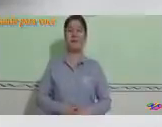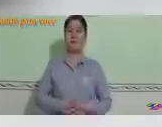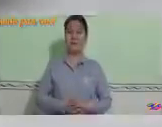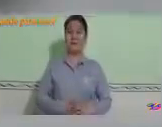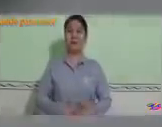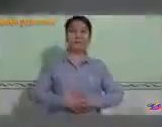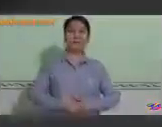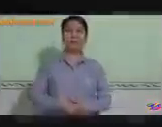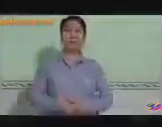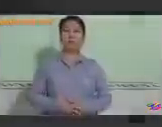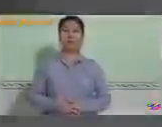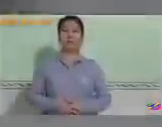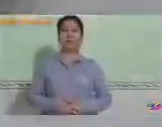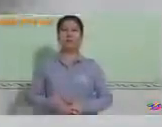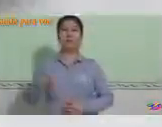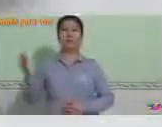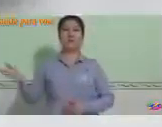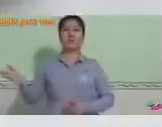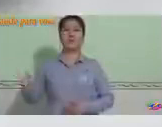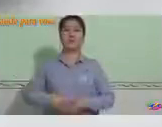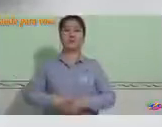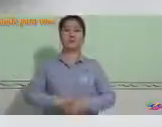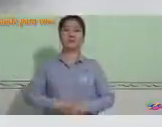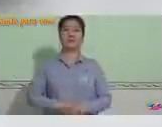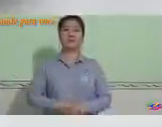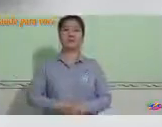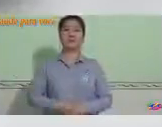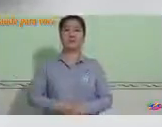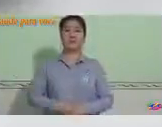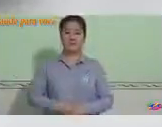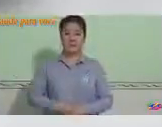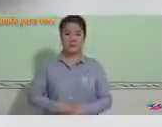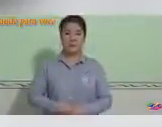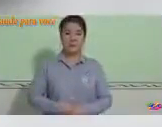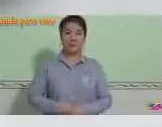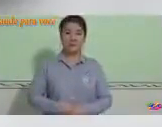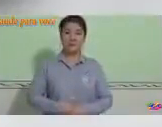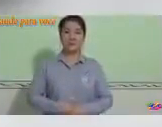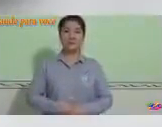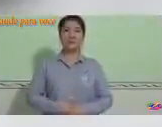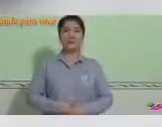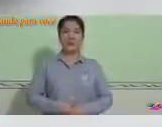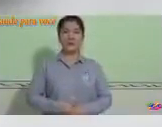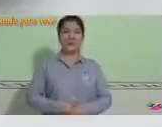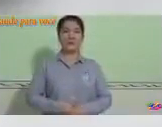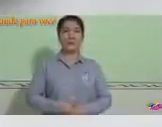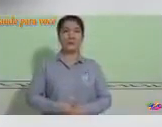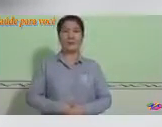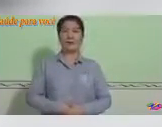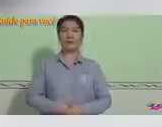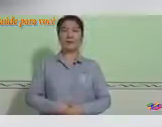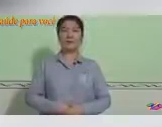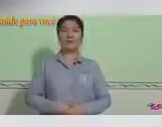acento circunflexo S P O D E M C O M S cedilha A R A S O R R I R C O M